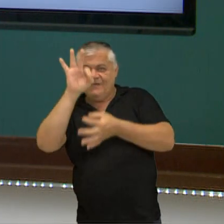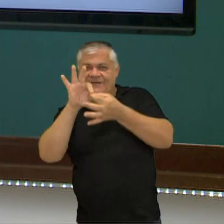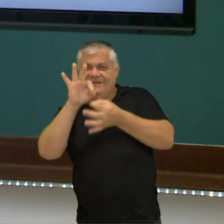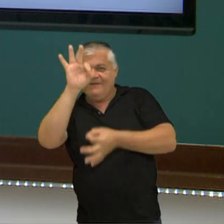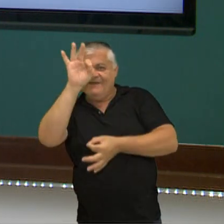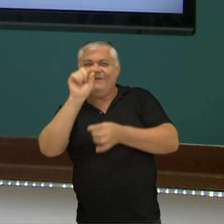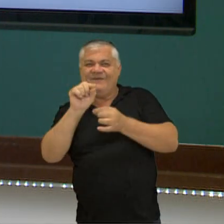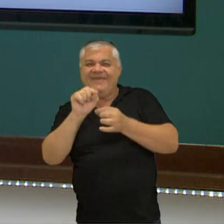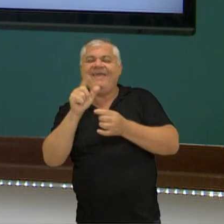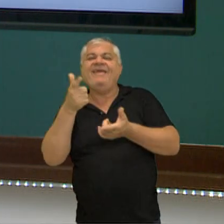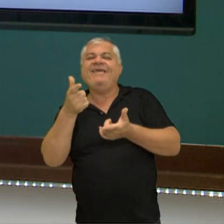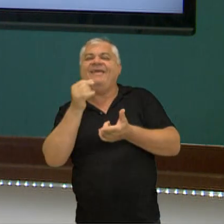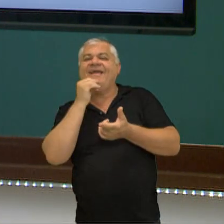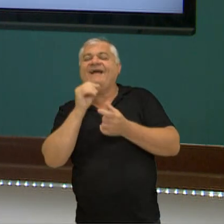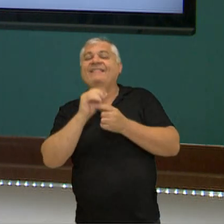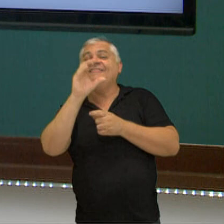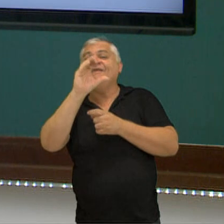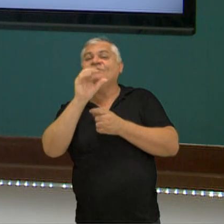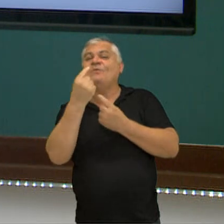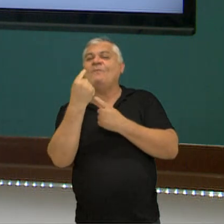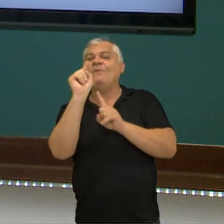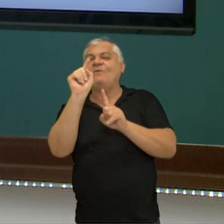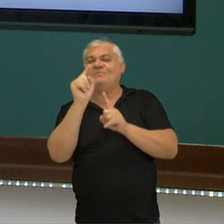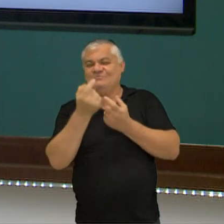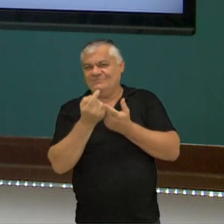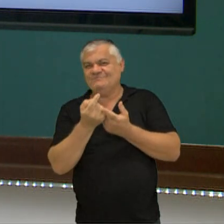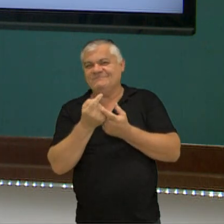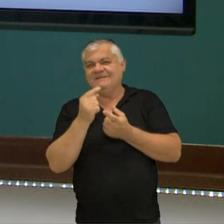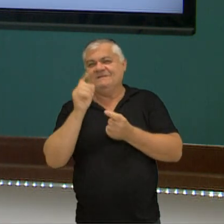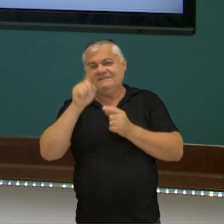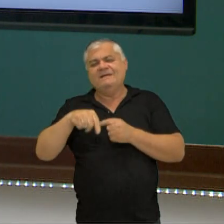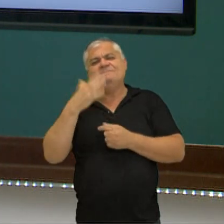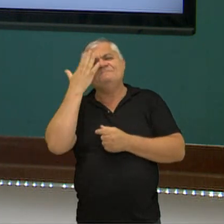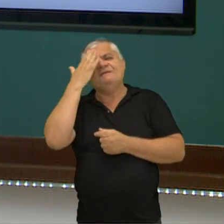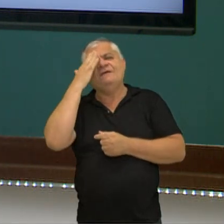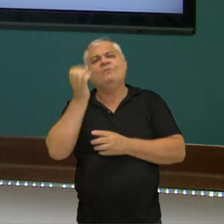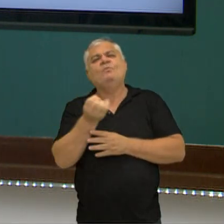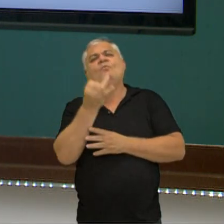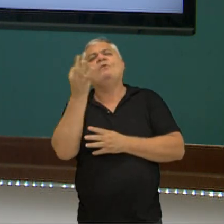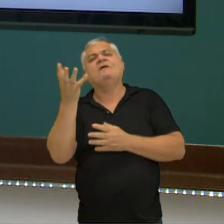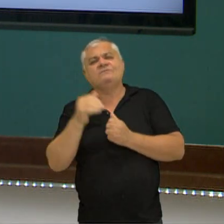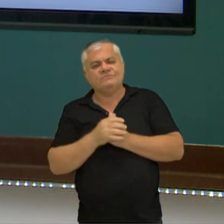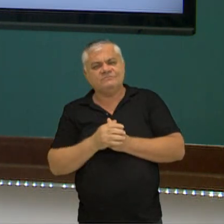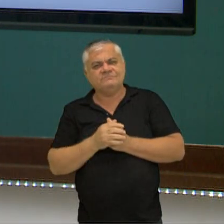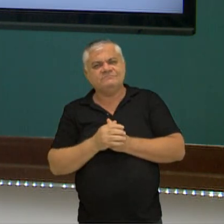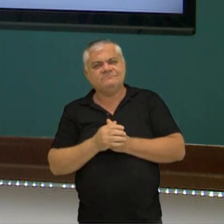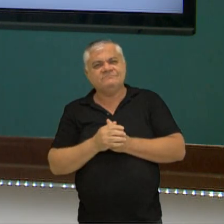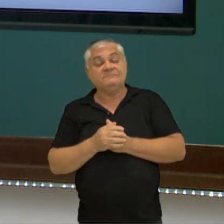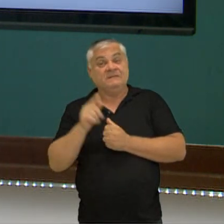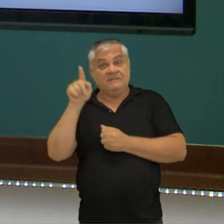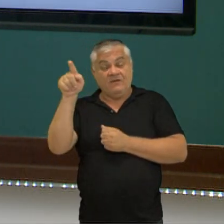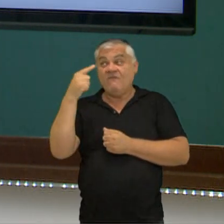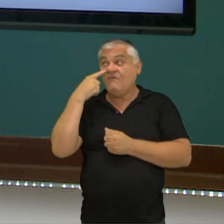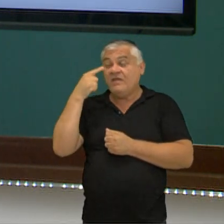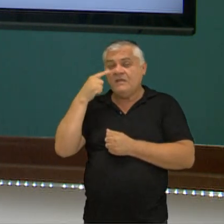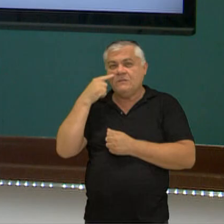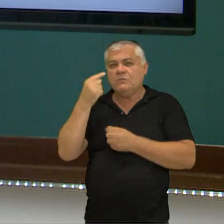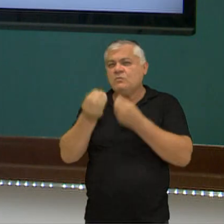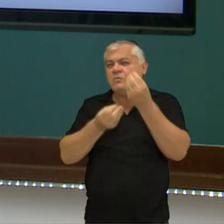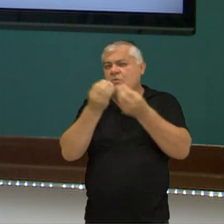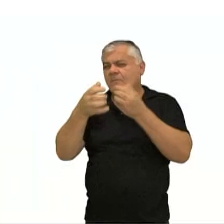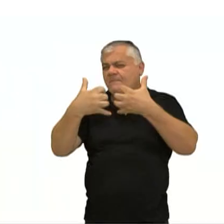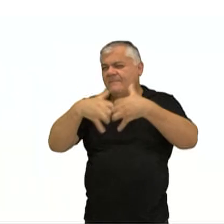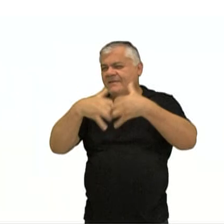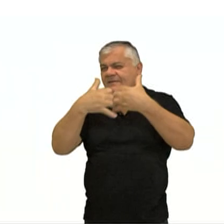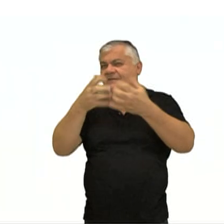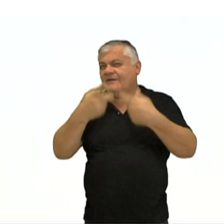outro cateto, seria o nosso cateto oposto, que é o que nós queremos saber. Aplicando esses conceitos, resolvam a questão e a